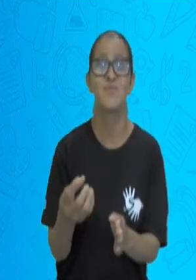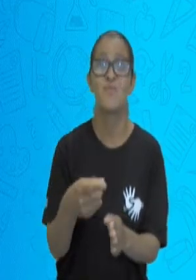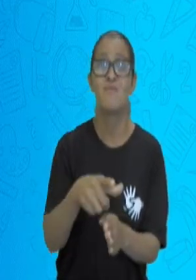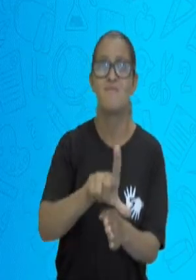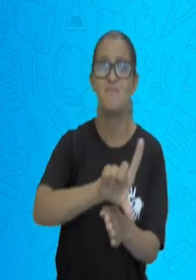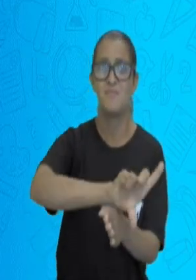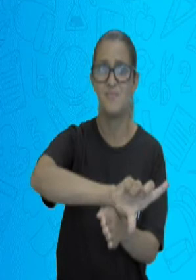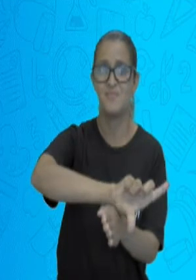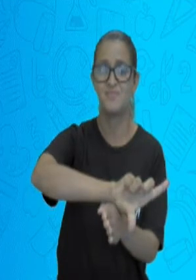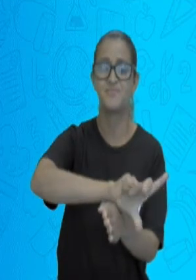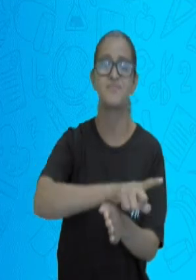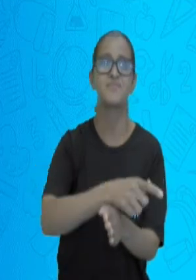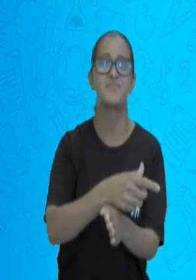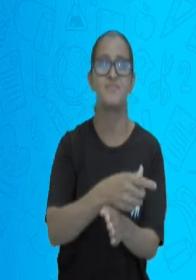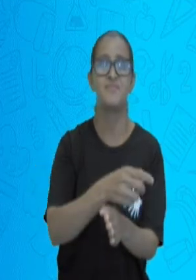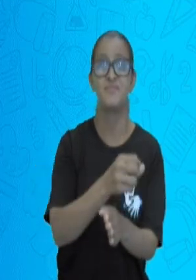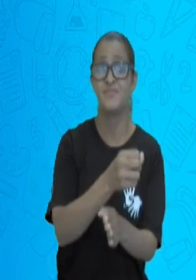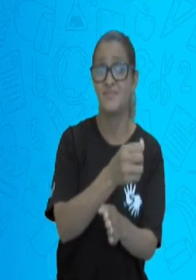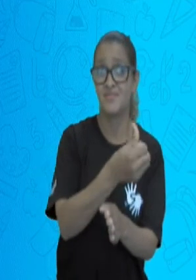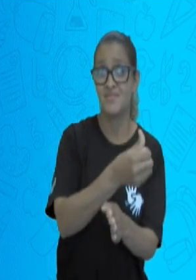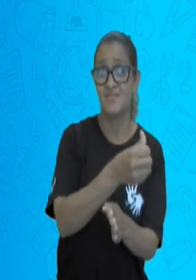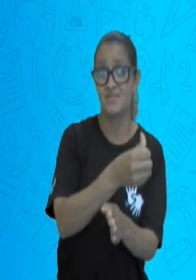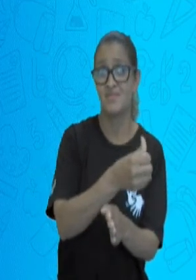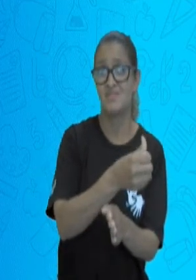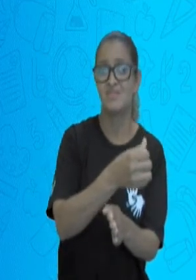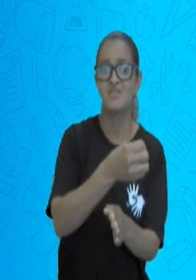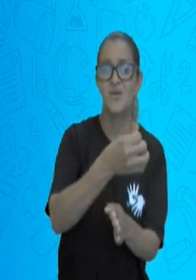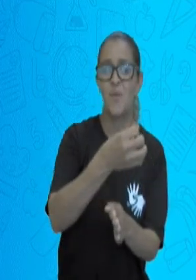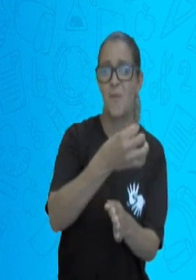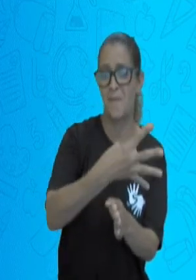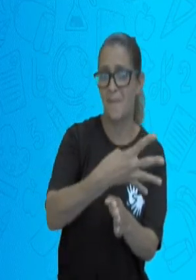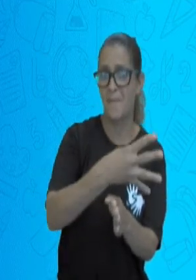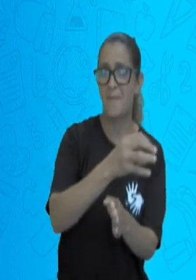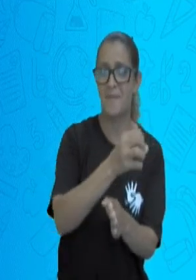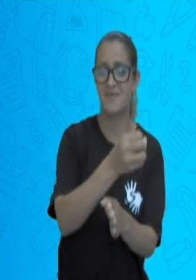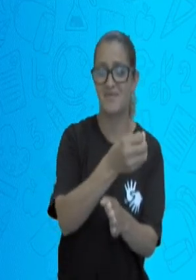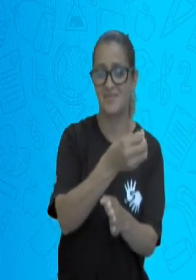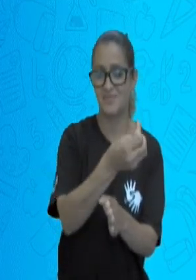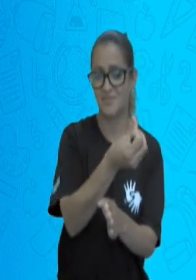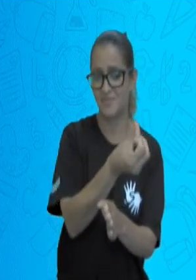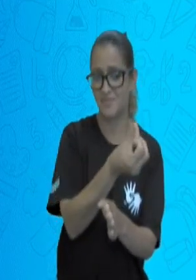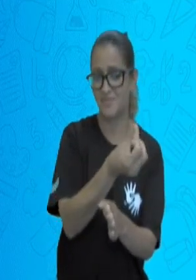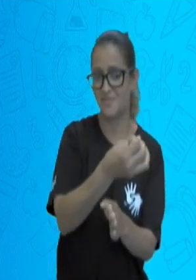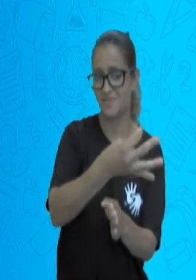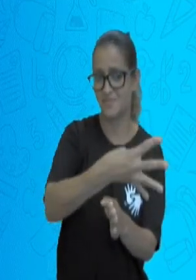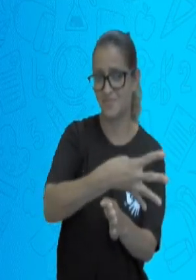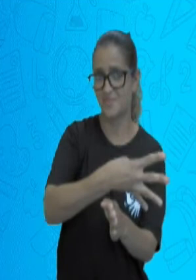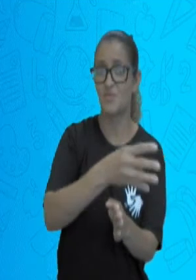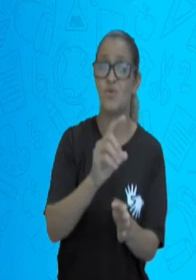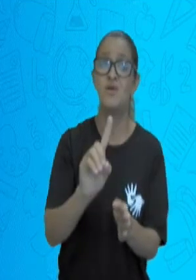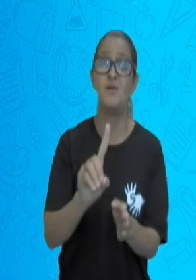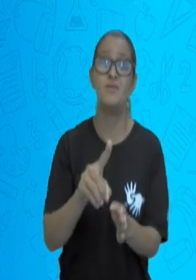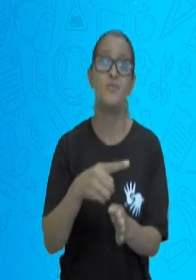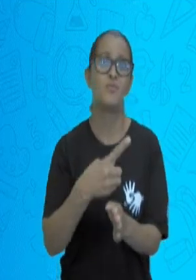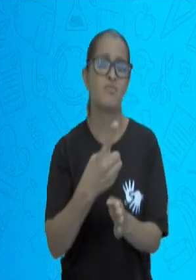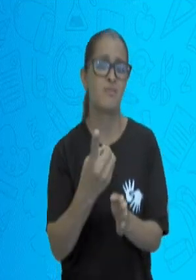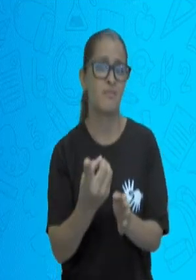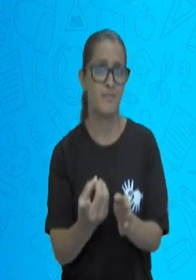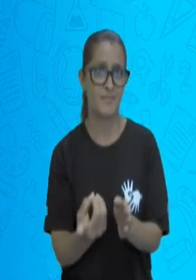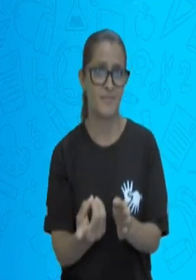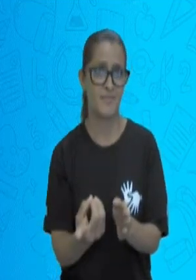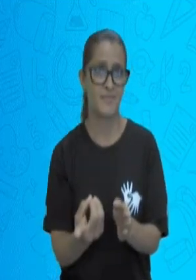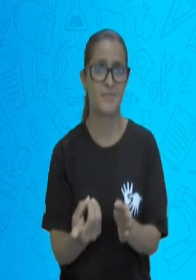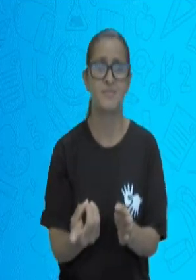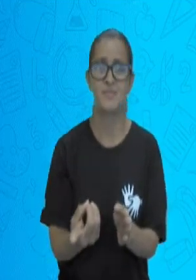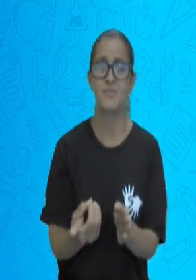36. O que vem antes do 65 é o 64. E o